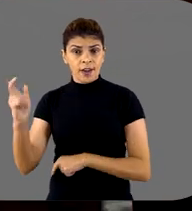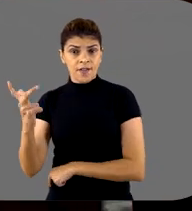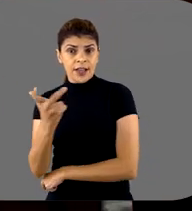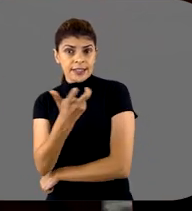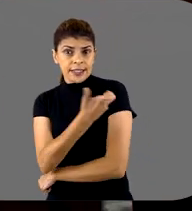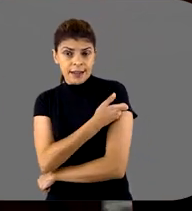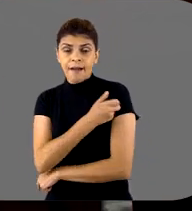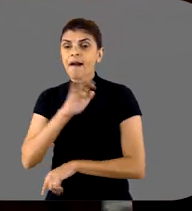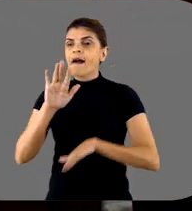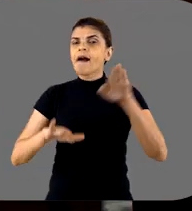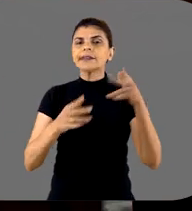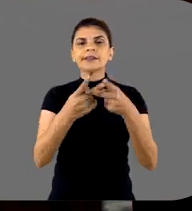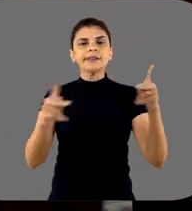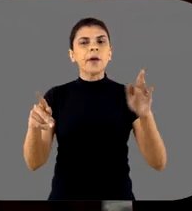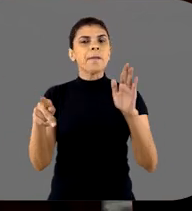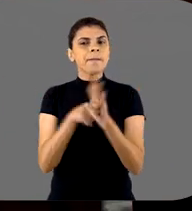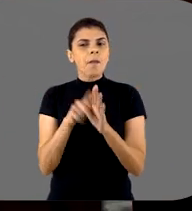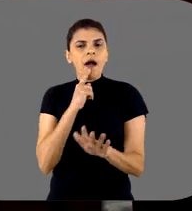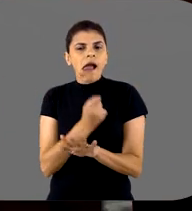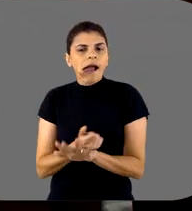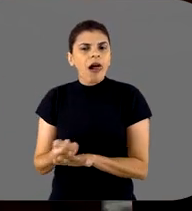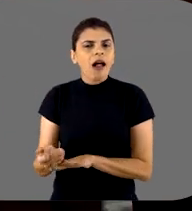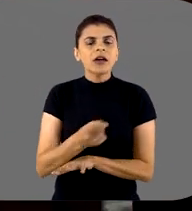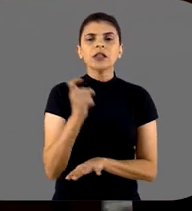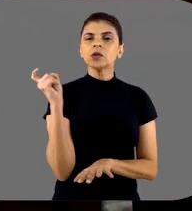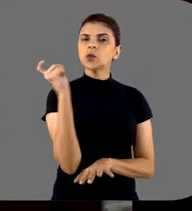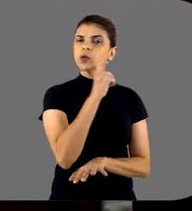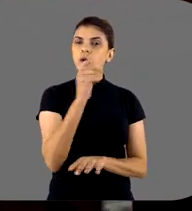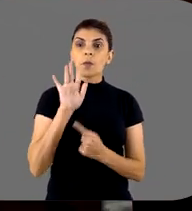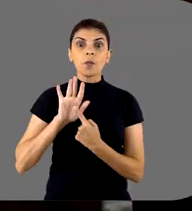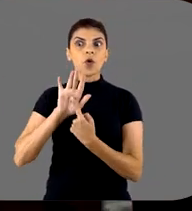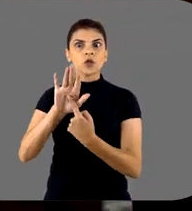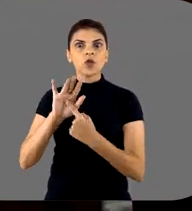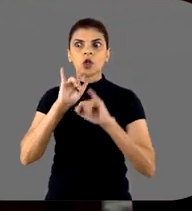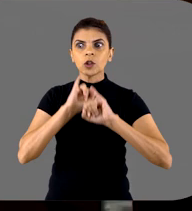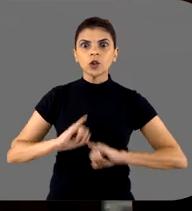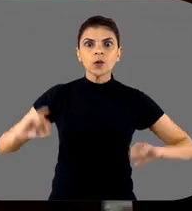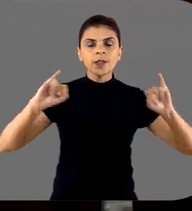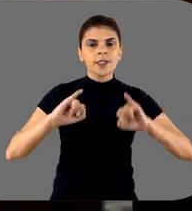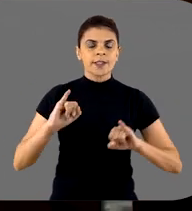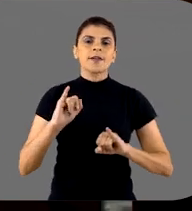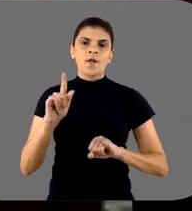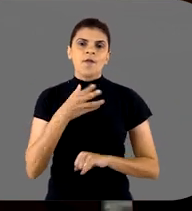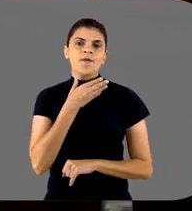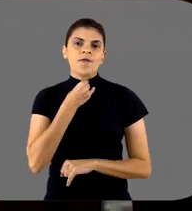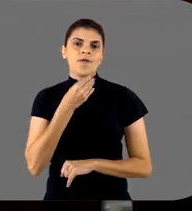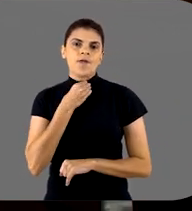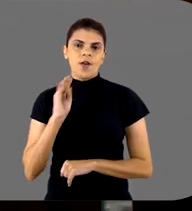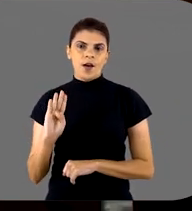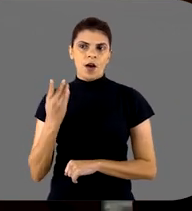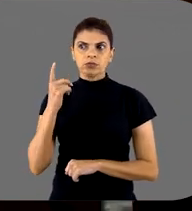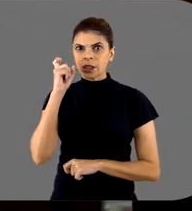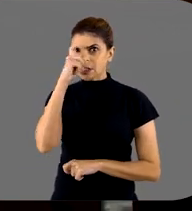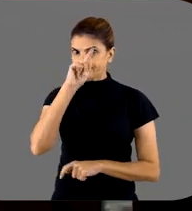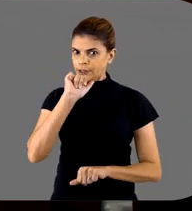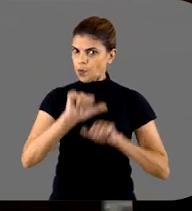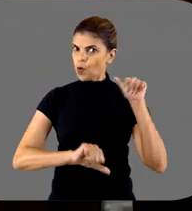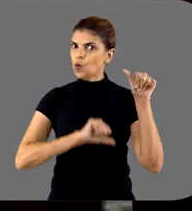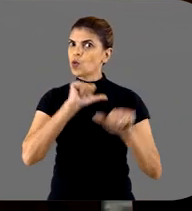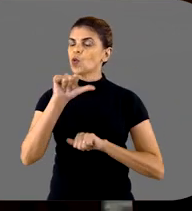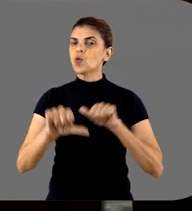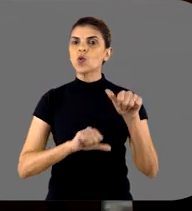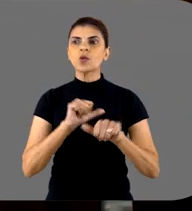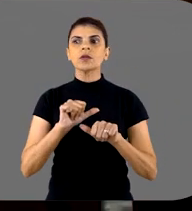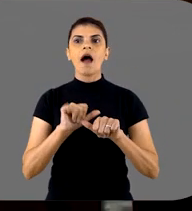vacinação, e muitos dos quais são alimentados por notícias que foram demonstradas falsas. E é muito difícil modificar